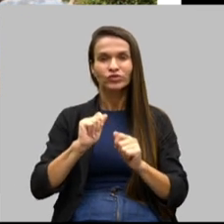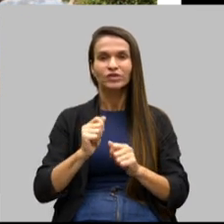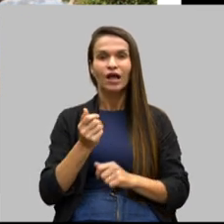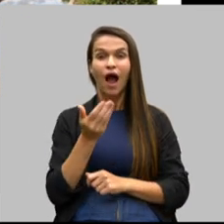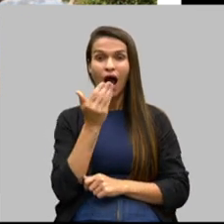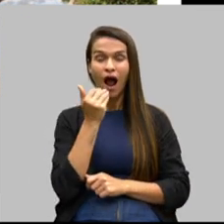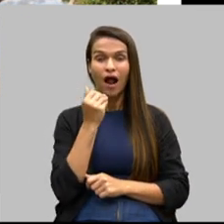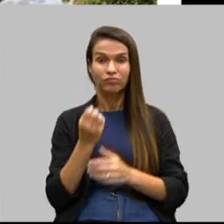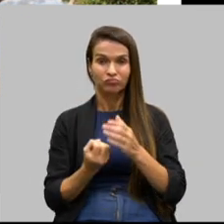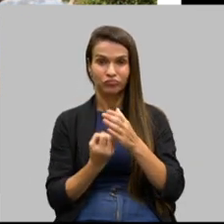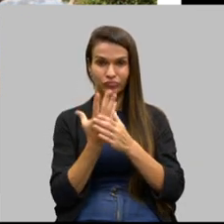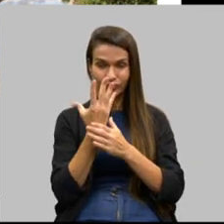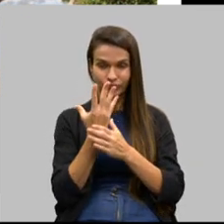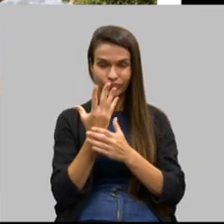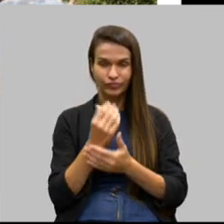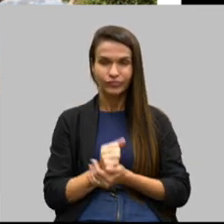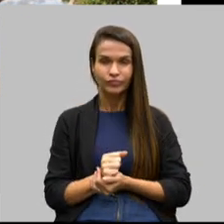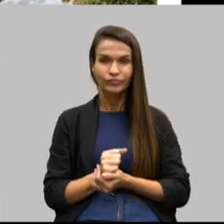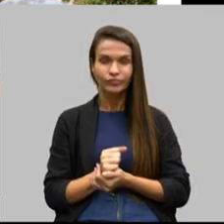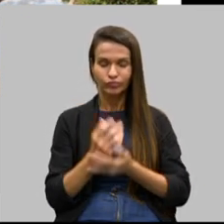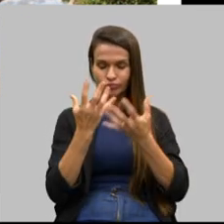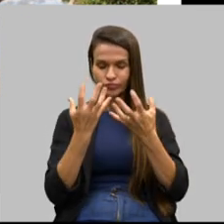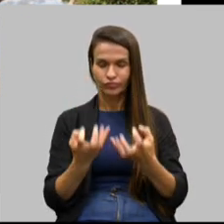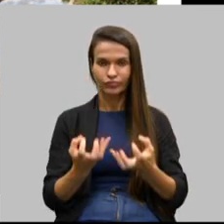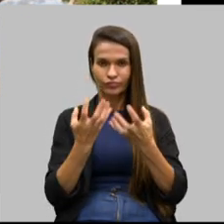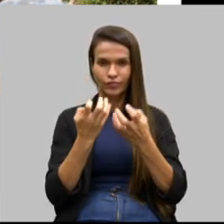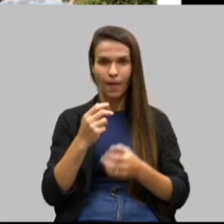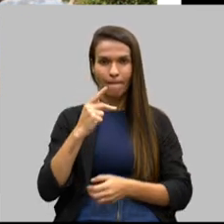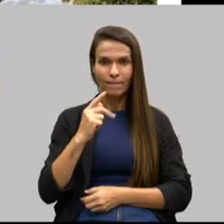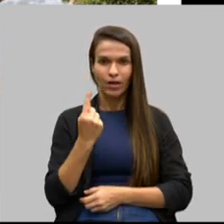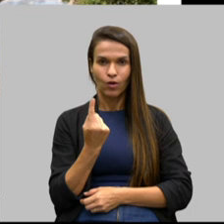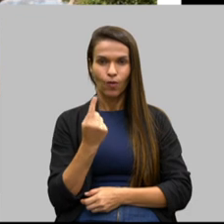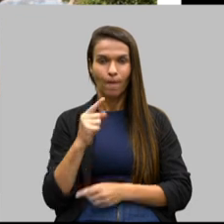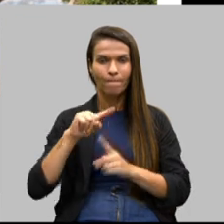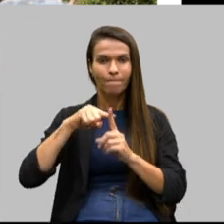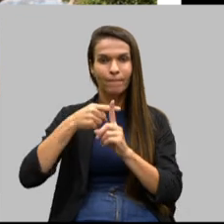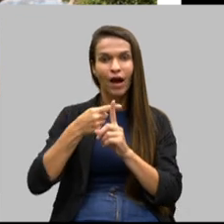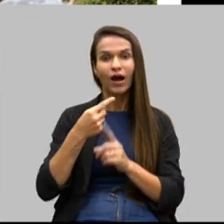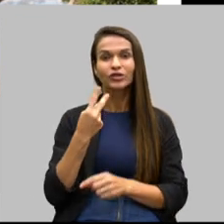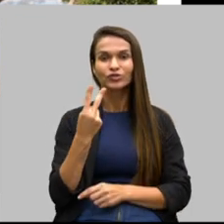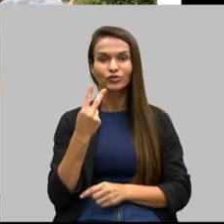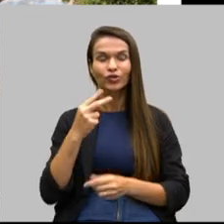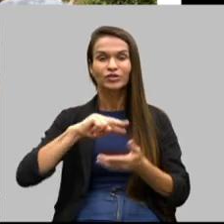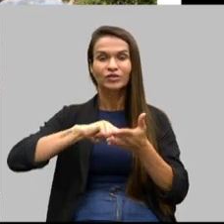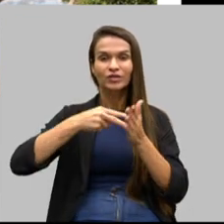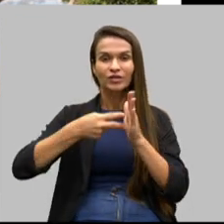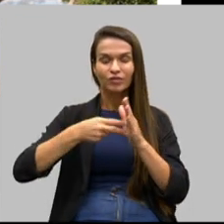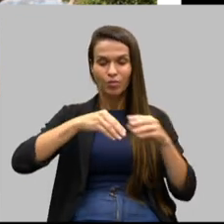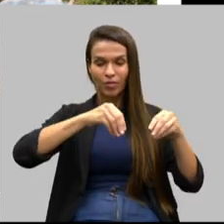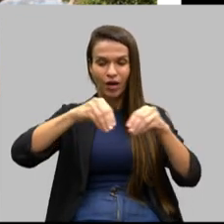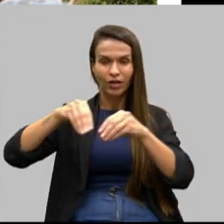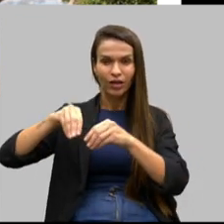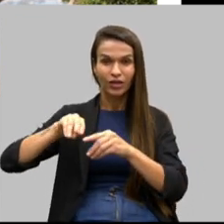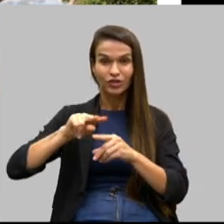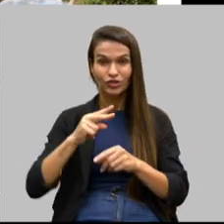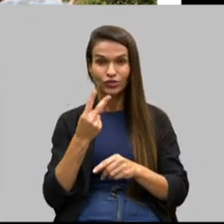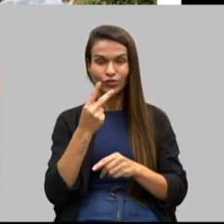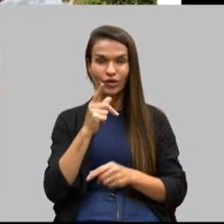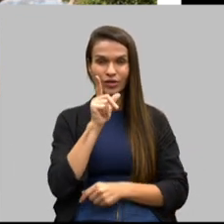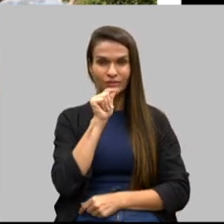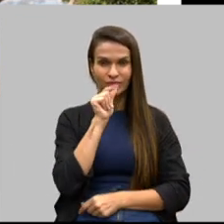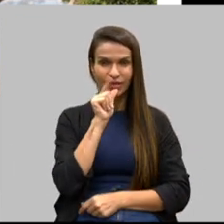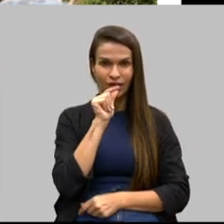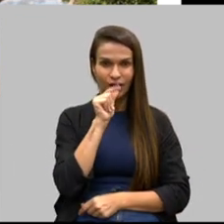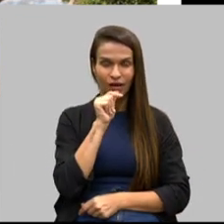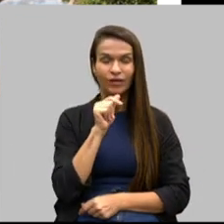Né? Então, o P1 mais 2 significa uma terra e duas águas. Então,